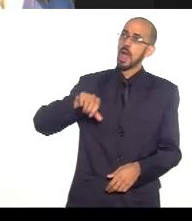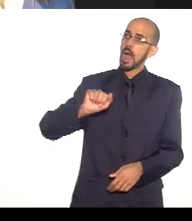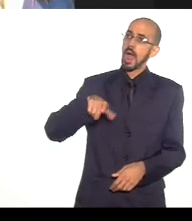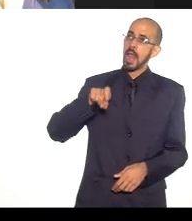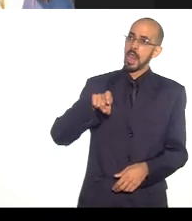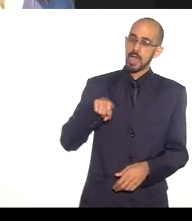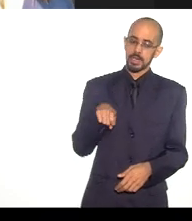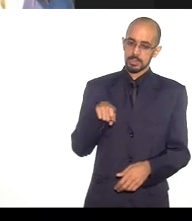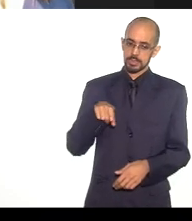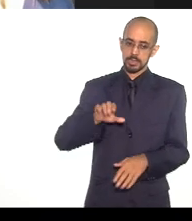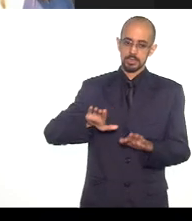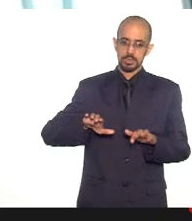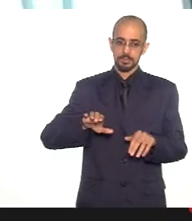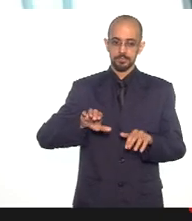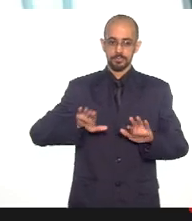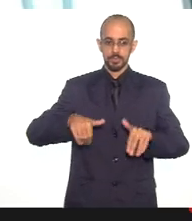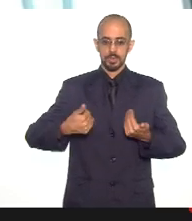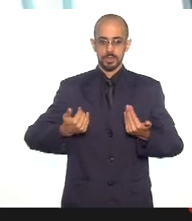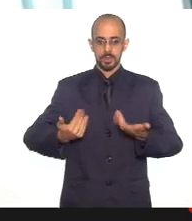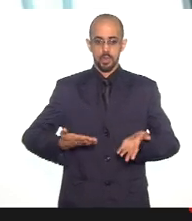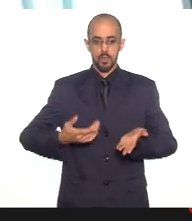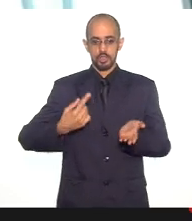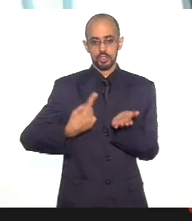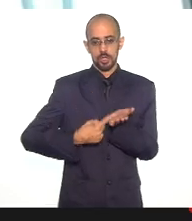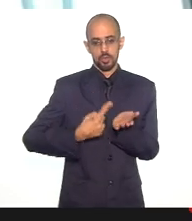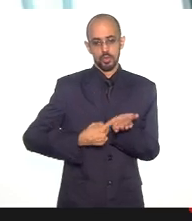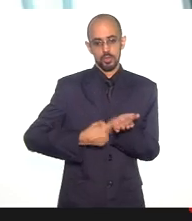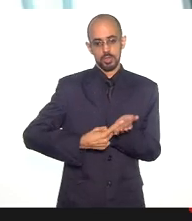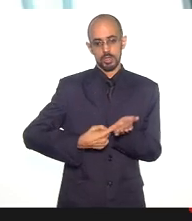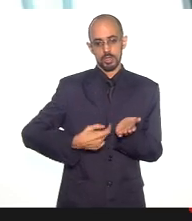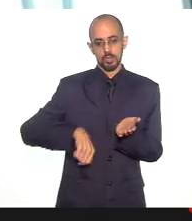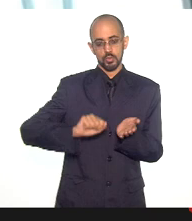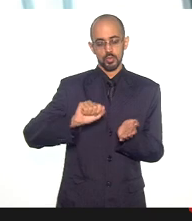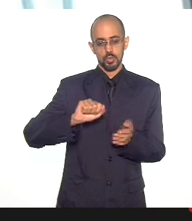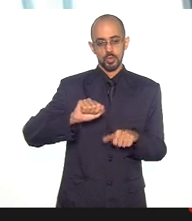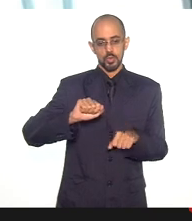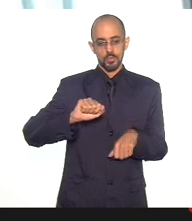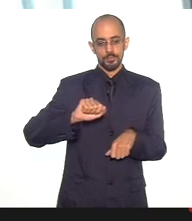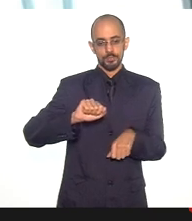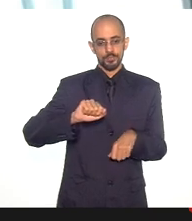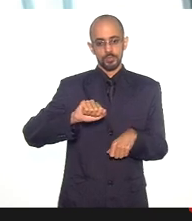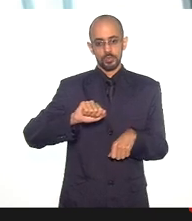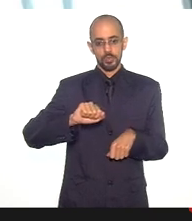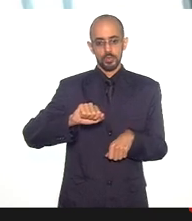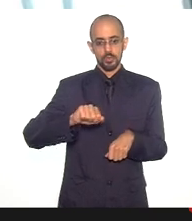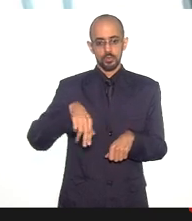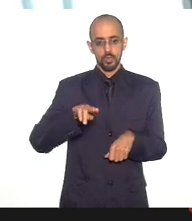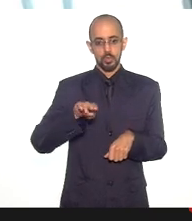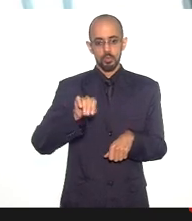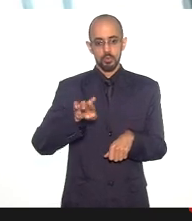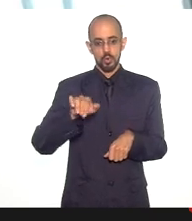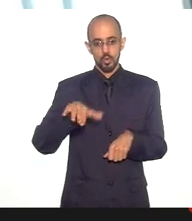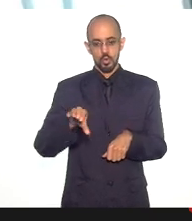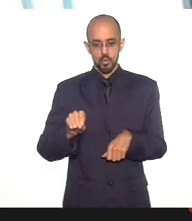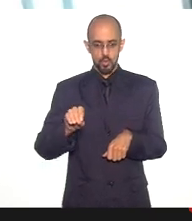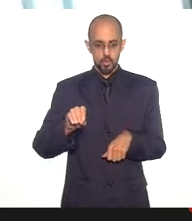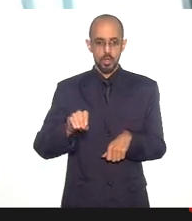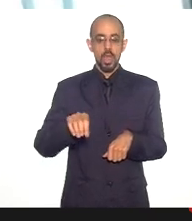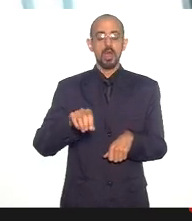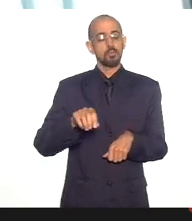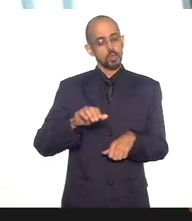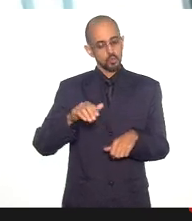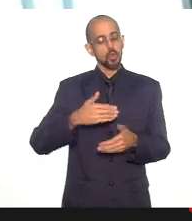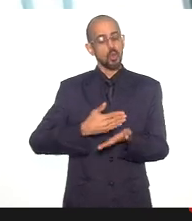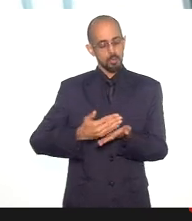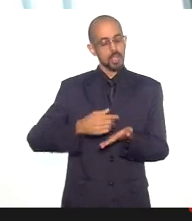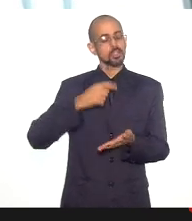que a gente só está acordando a agenda do Nelson com o do procurador-geral, do Bruno. Tá? Mas, a princípio, vai ser dia 14, sim, e